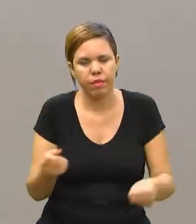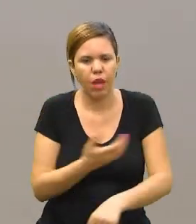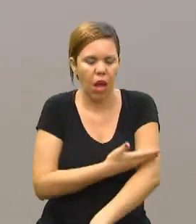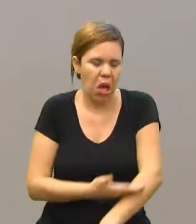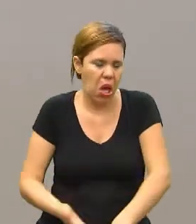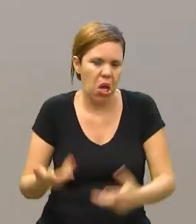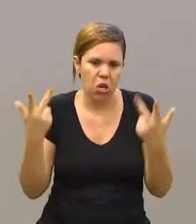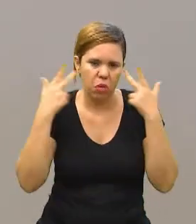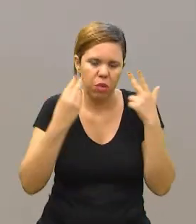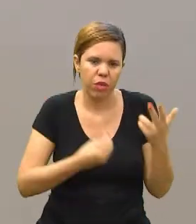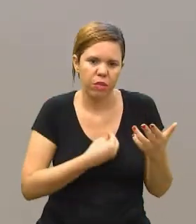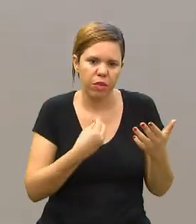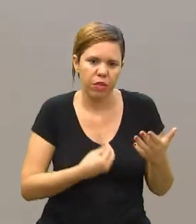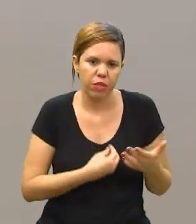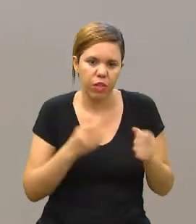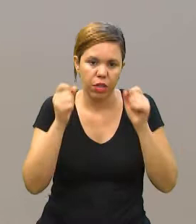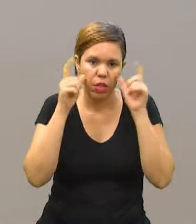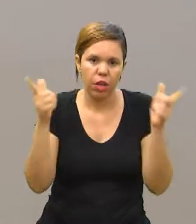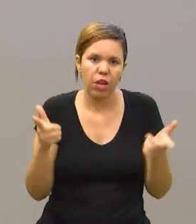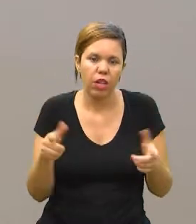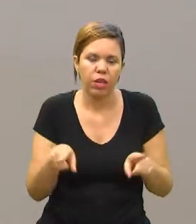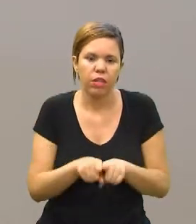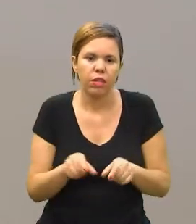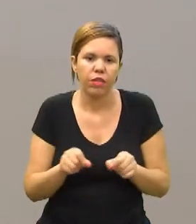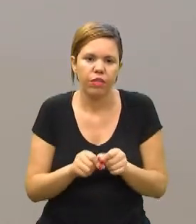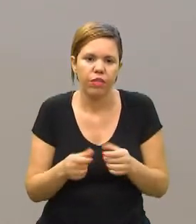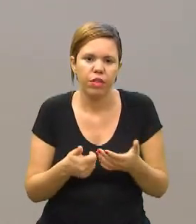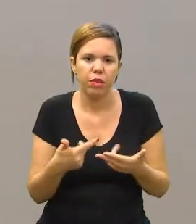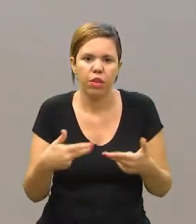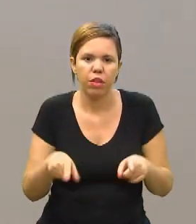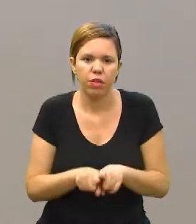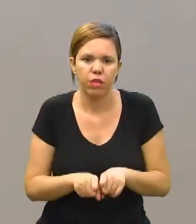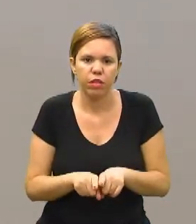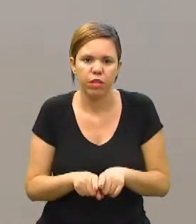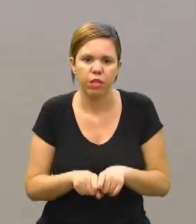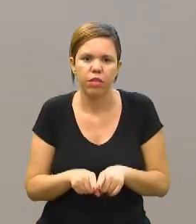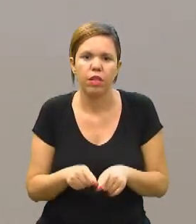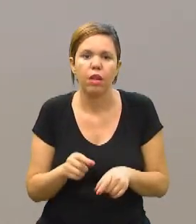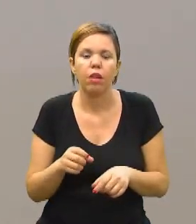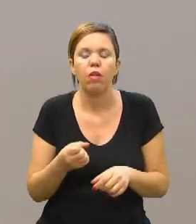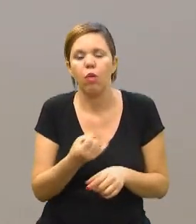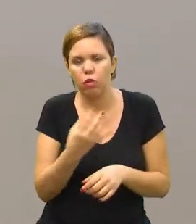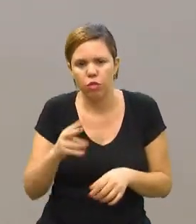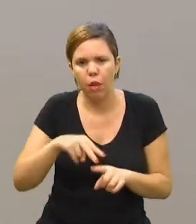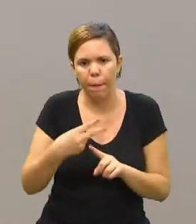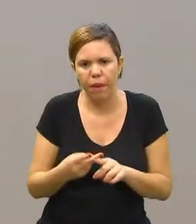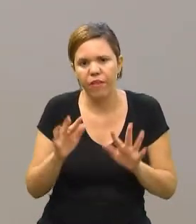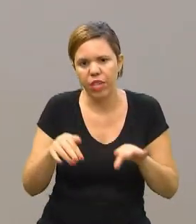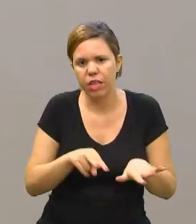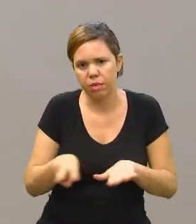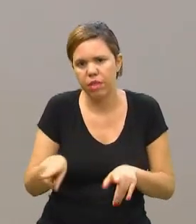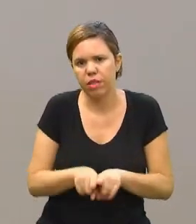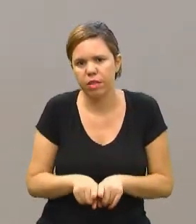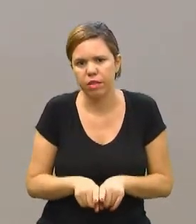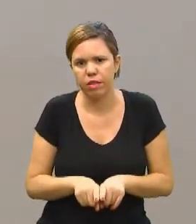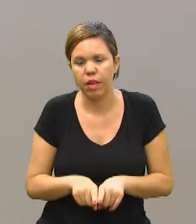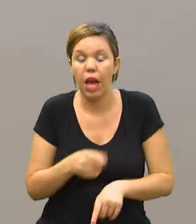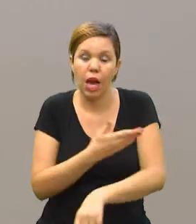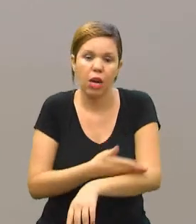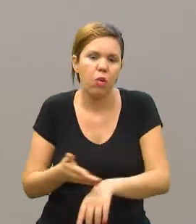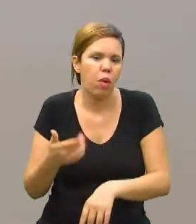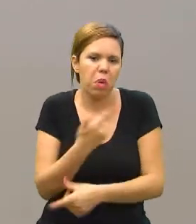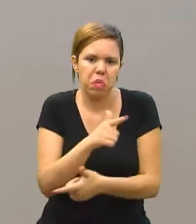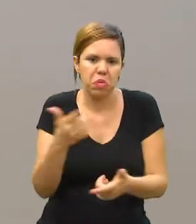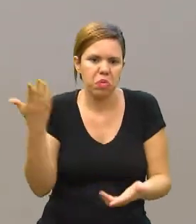já eram habituais na minha vida. Logo, a hora que eu acordo, uma das primeiras coisas que eu faço, e agora eu acentuei muito mais, inclusive aos finais de semana. E esse